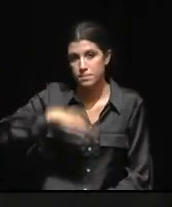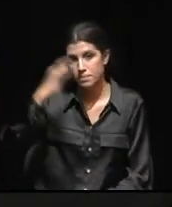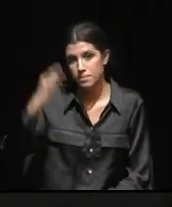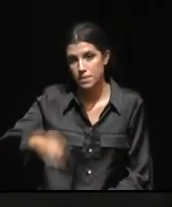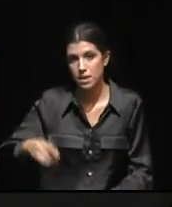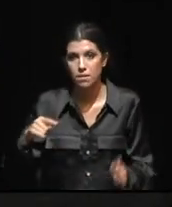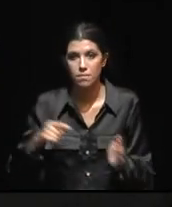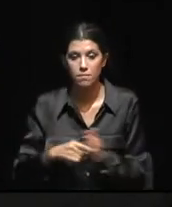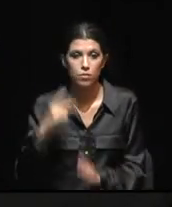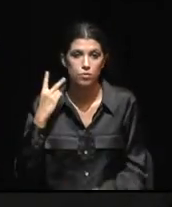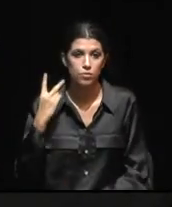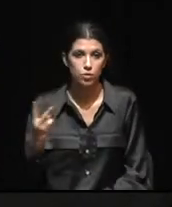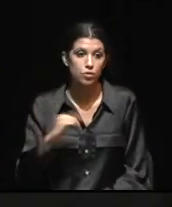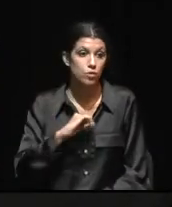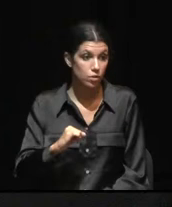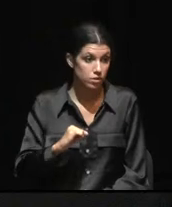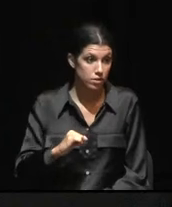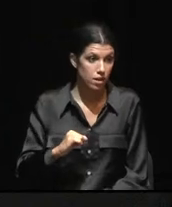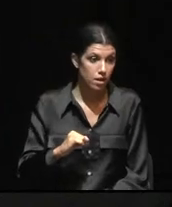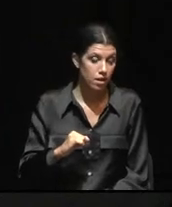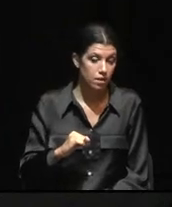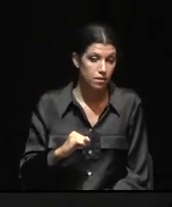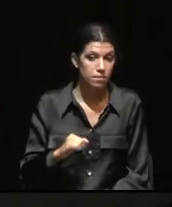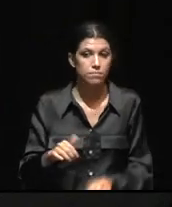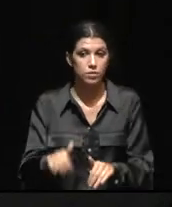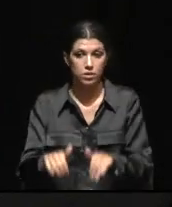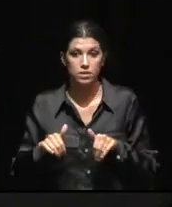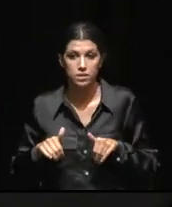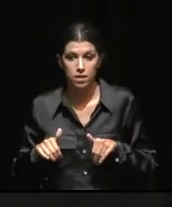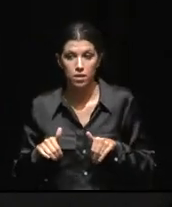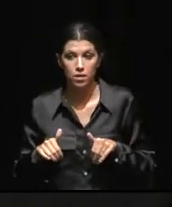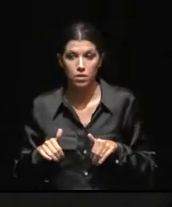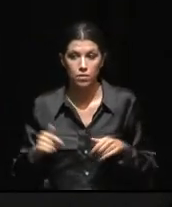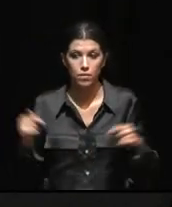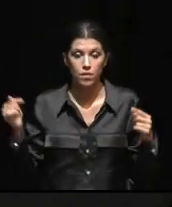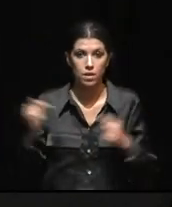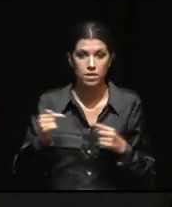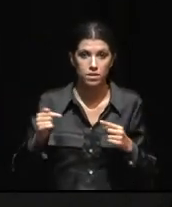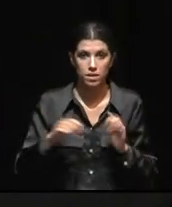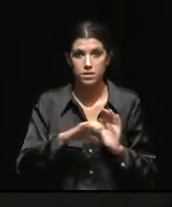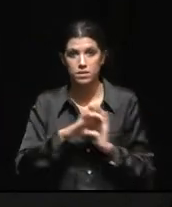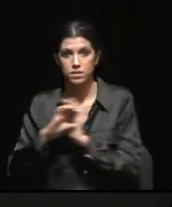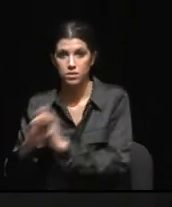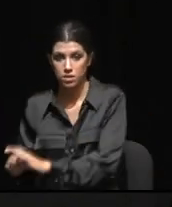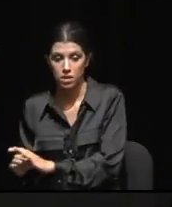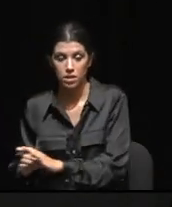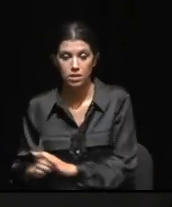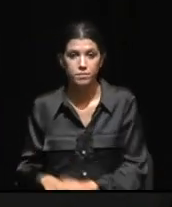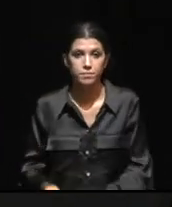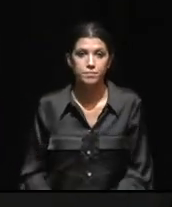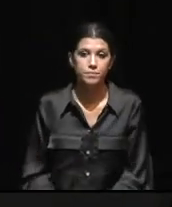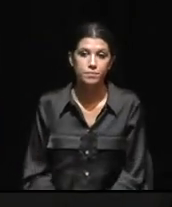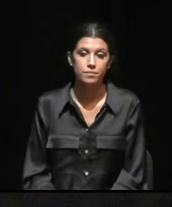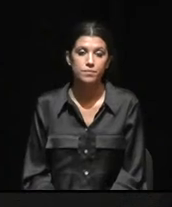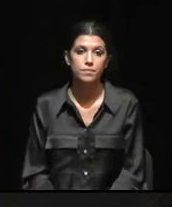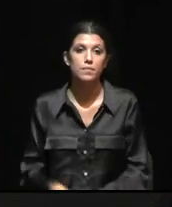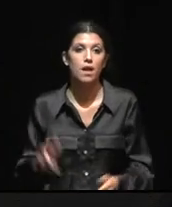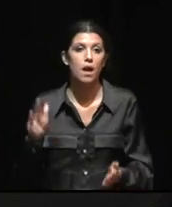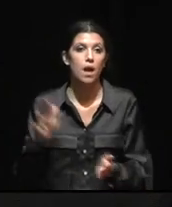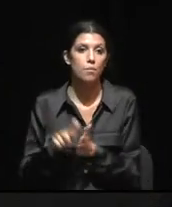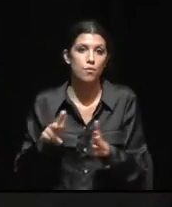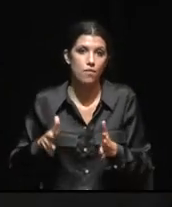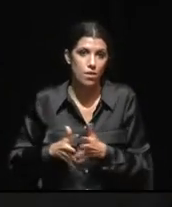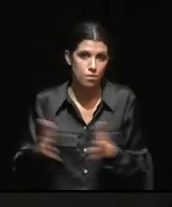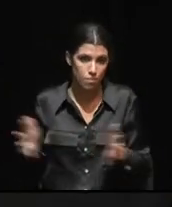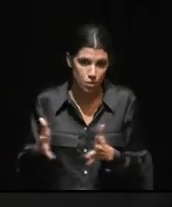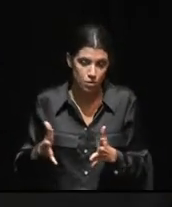ponto dois quem Vota contra quem se abstém o chega e o CDs aprovado